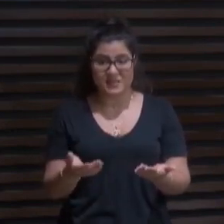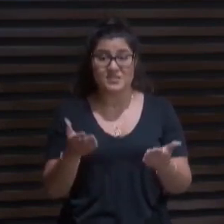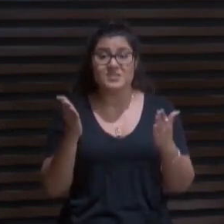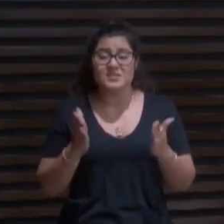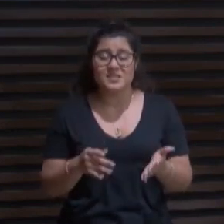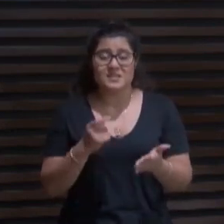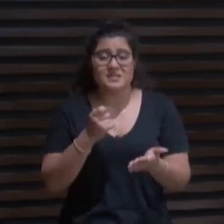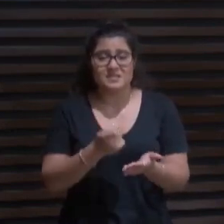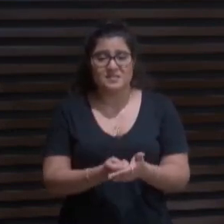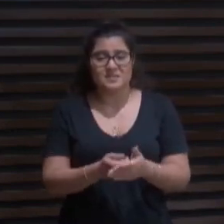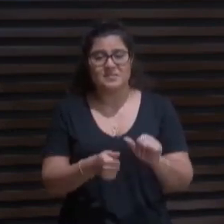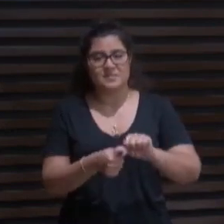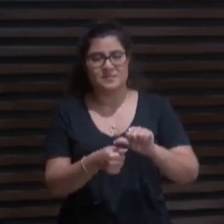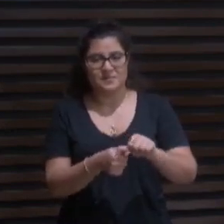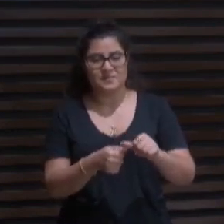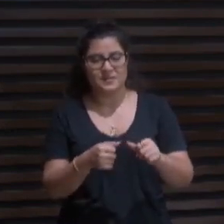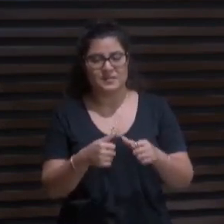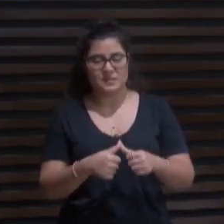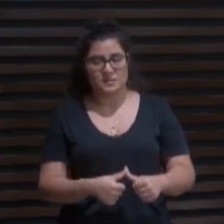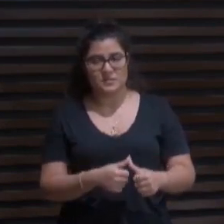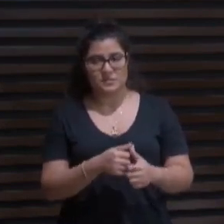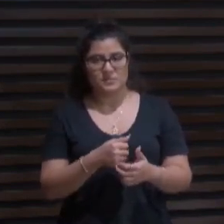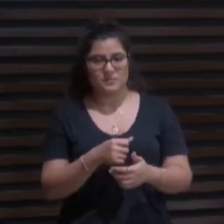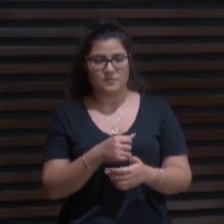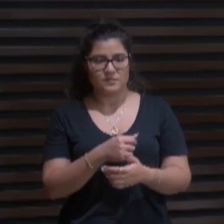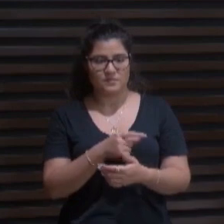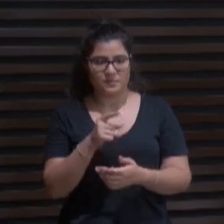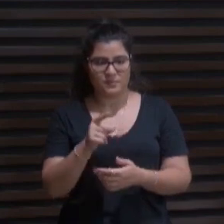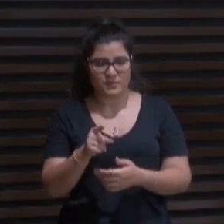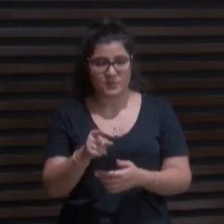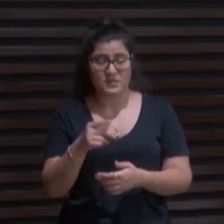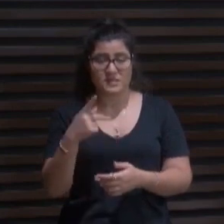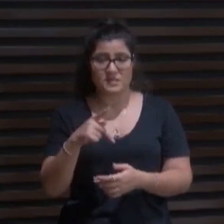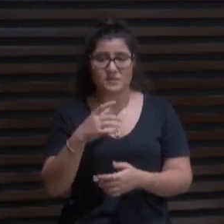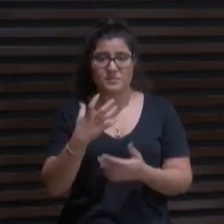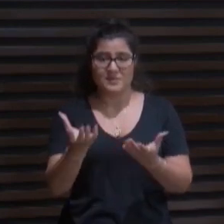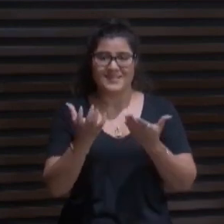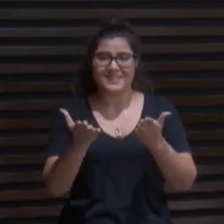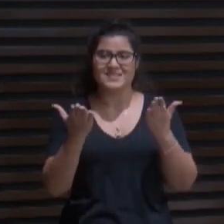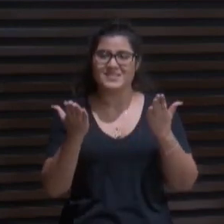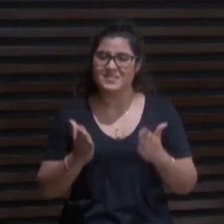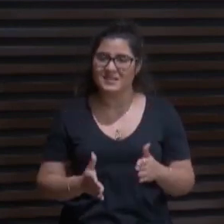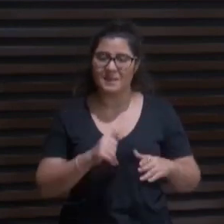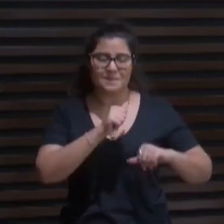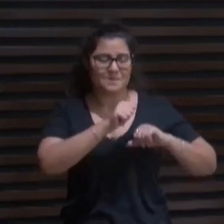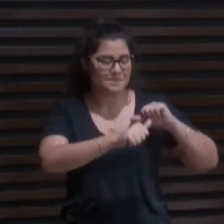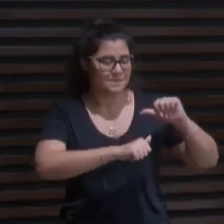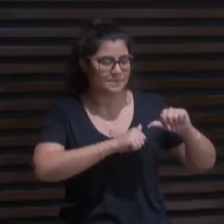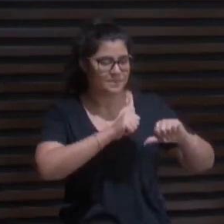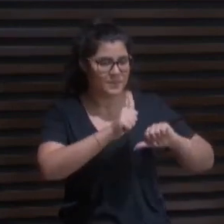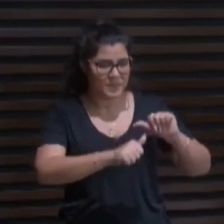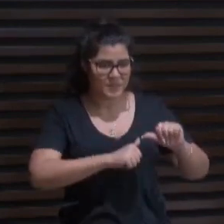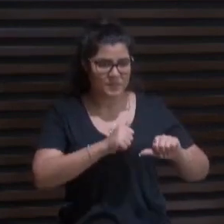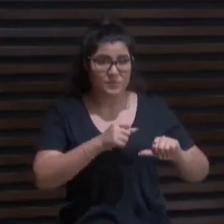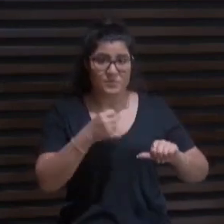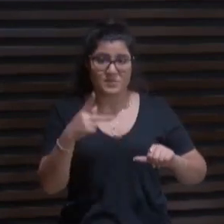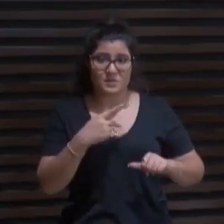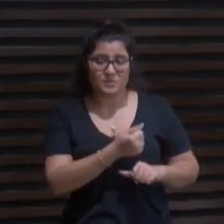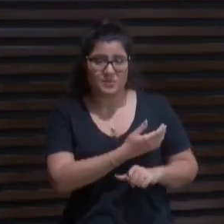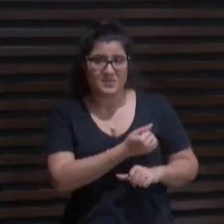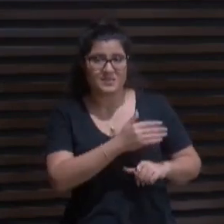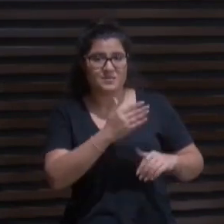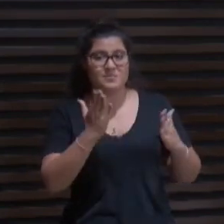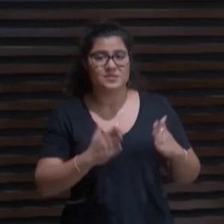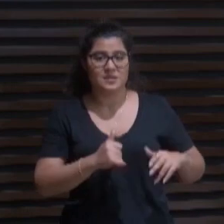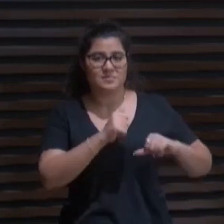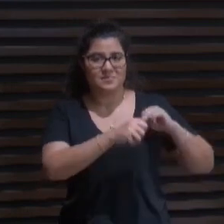em você. Você já morreu, o seu querer já foi mudado, o seu coração foi trocado. Se o seu coração foi trocado, a